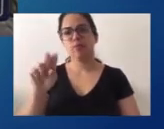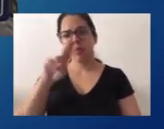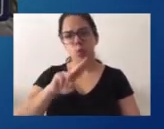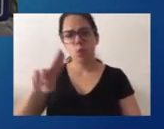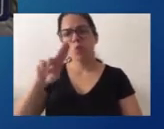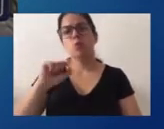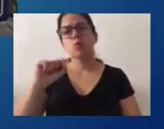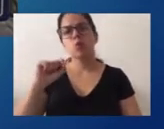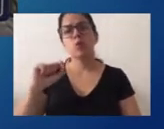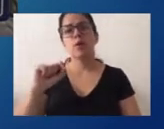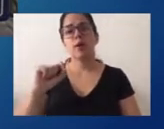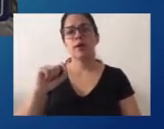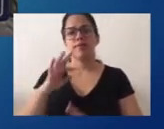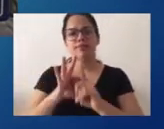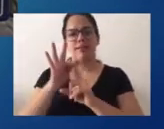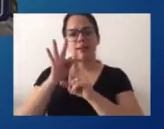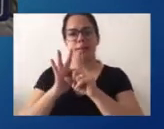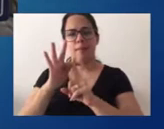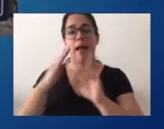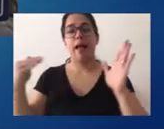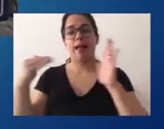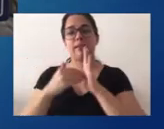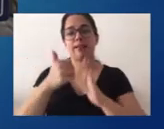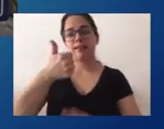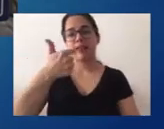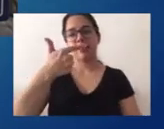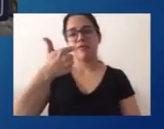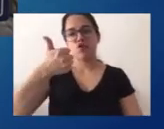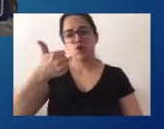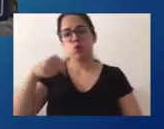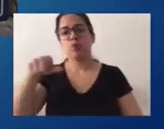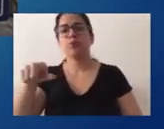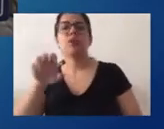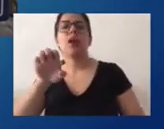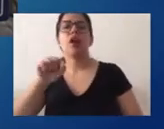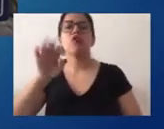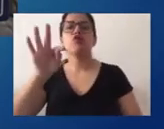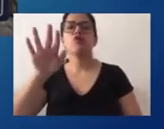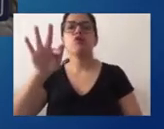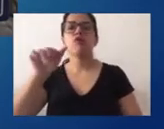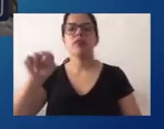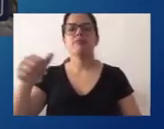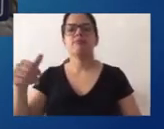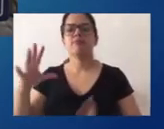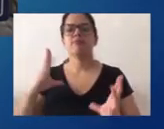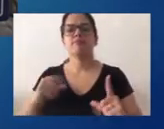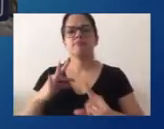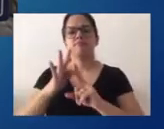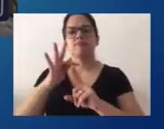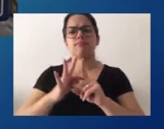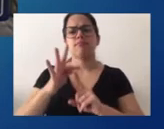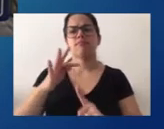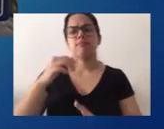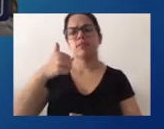nós utilizamos protocolos normalmente, que a temperatura vai até 121 graus Celsius, e as estufas de esterilização nós